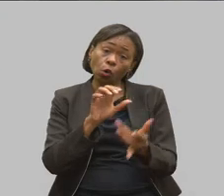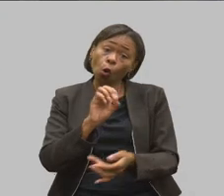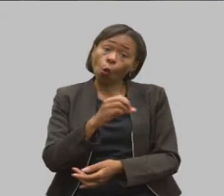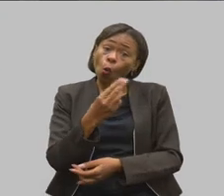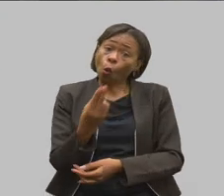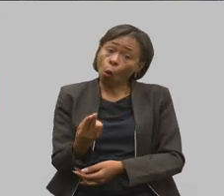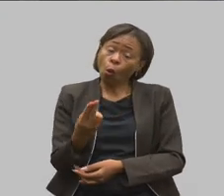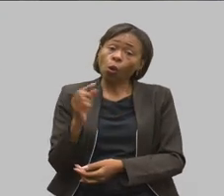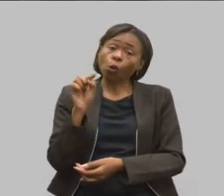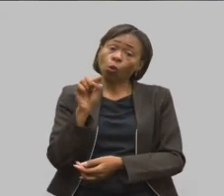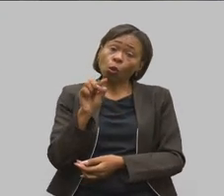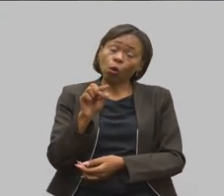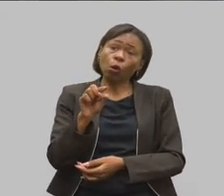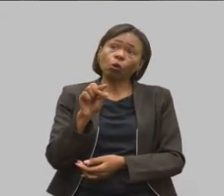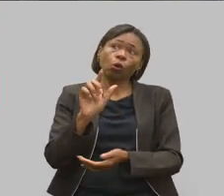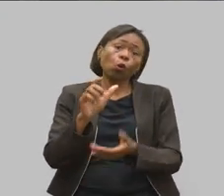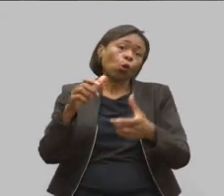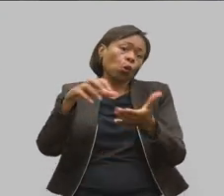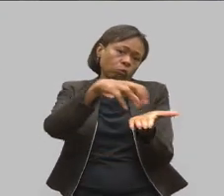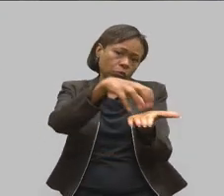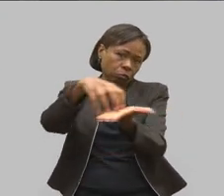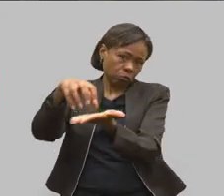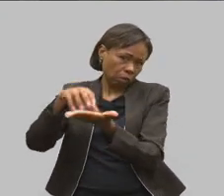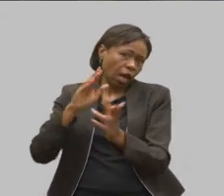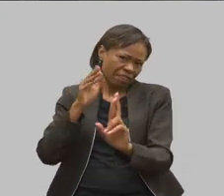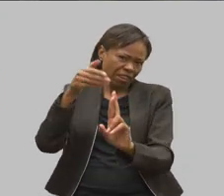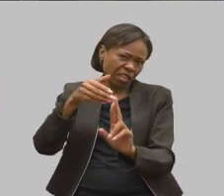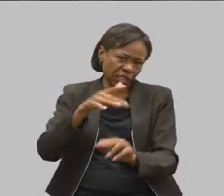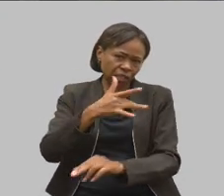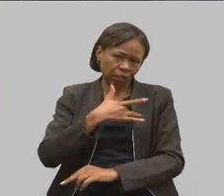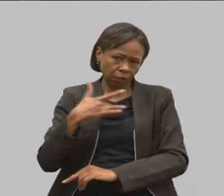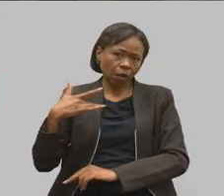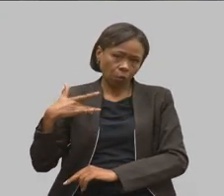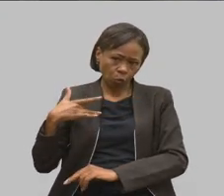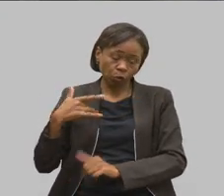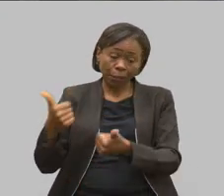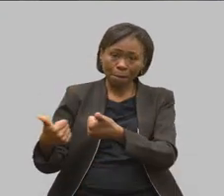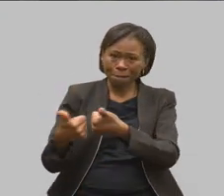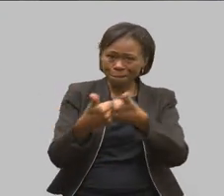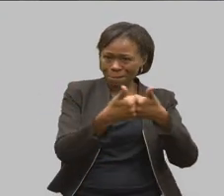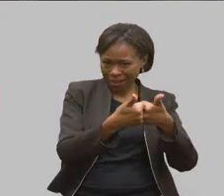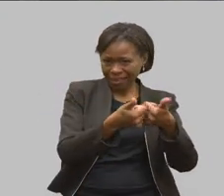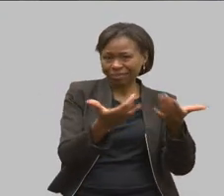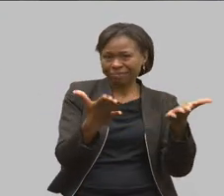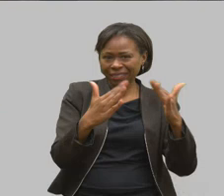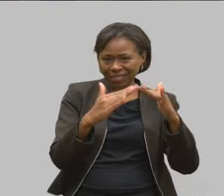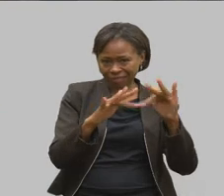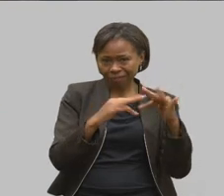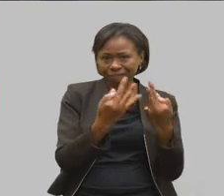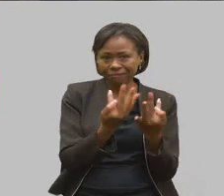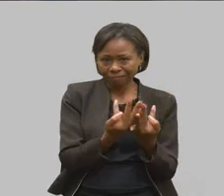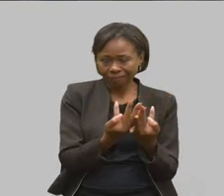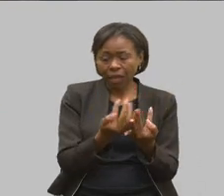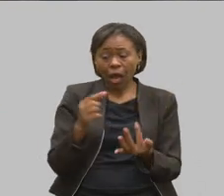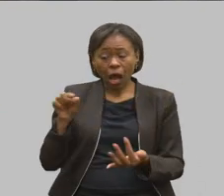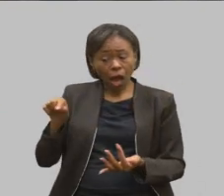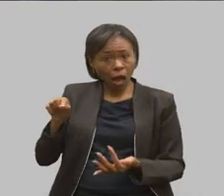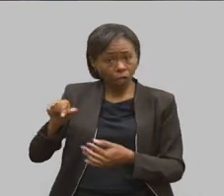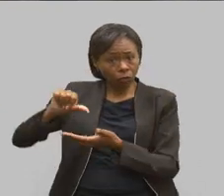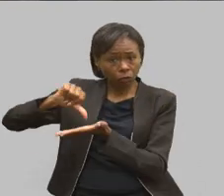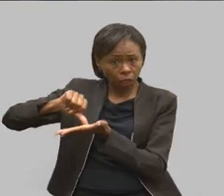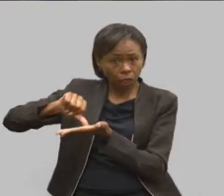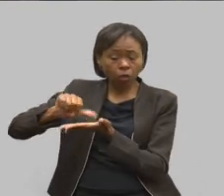localidade de moradia dessa pessoa dessa criança desse núcleo familiar então eh eles